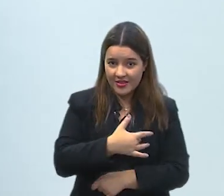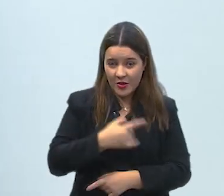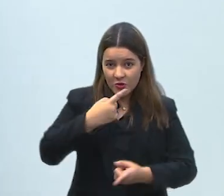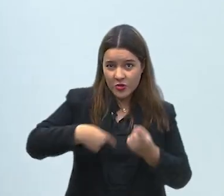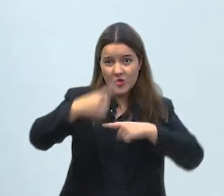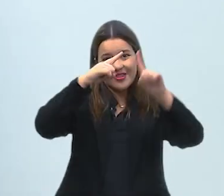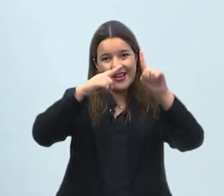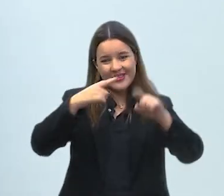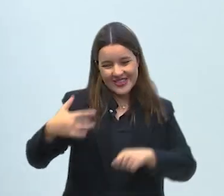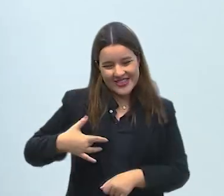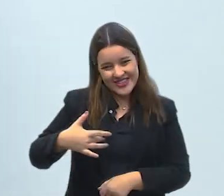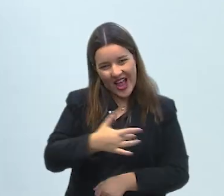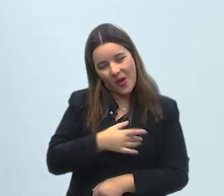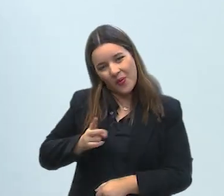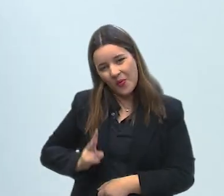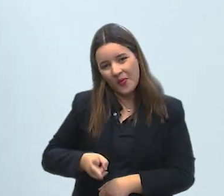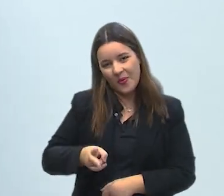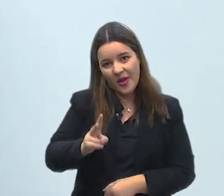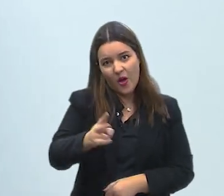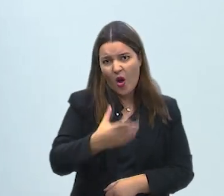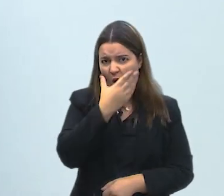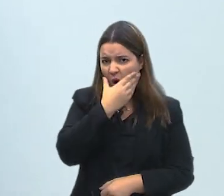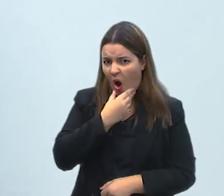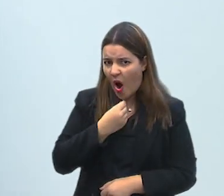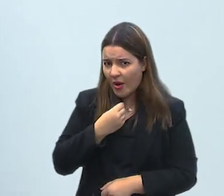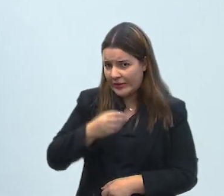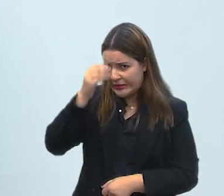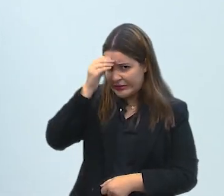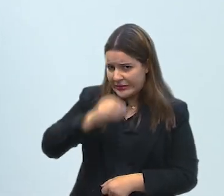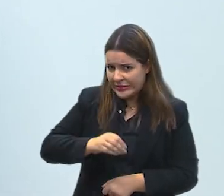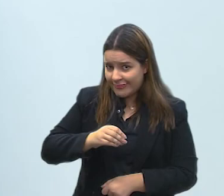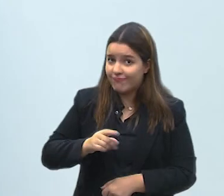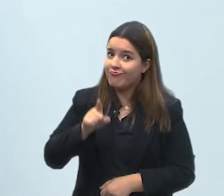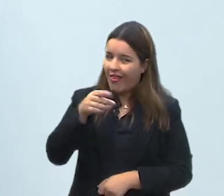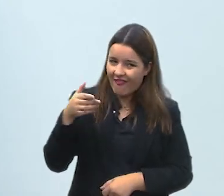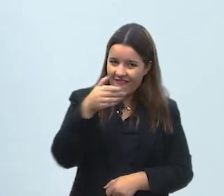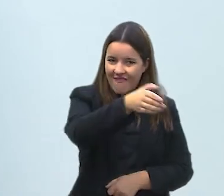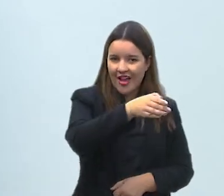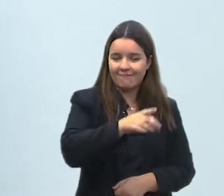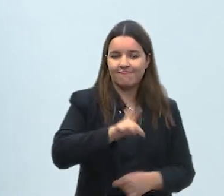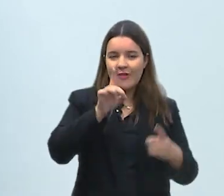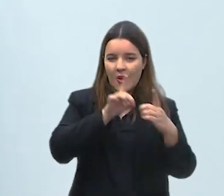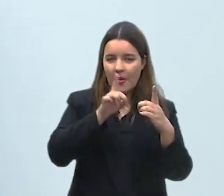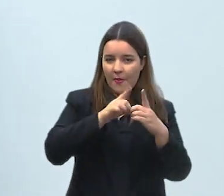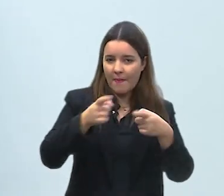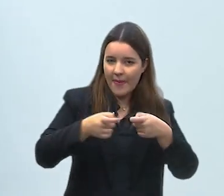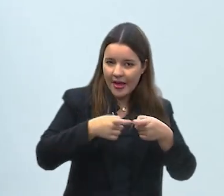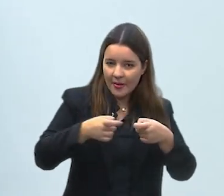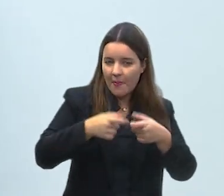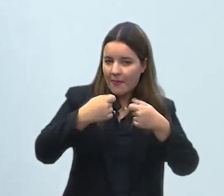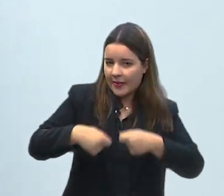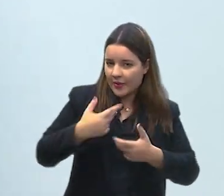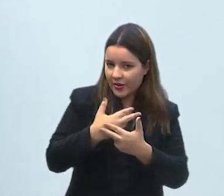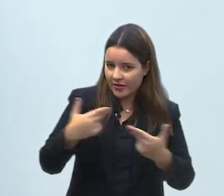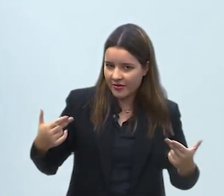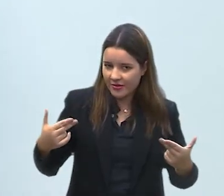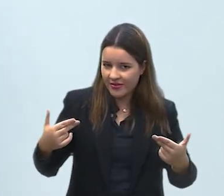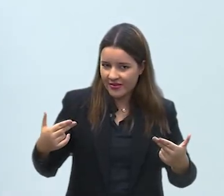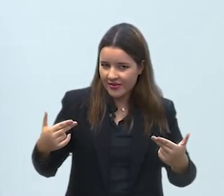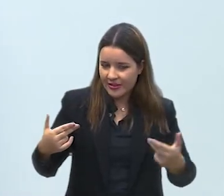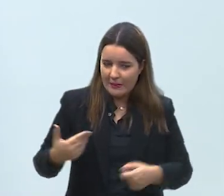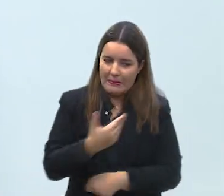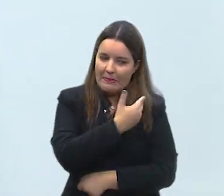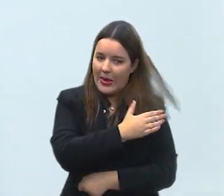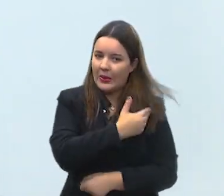sucesso e saúde sempre. E você, homem, não desgruda aí do seu médico. Qualquer advento, qualquer necessidade, larga o